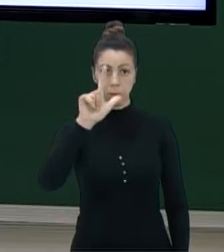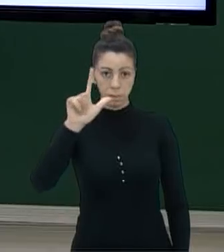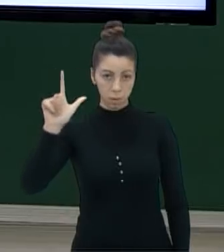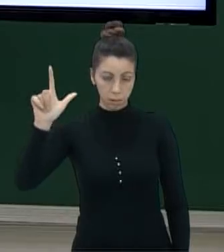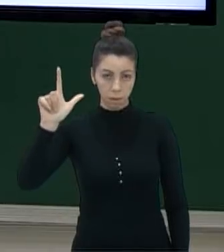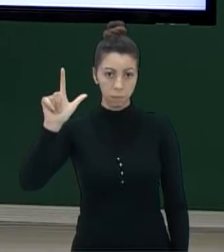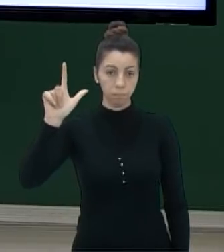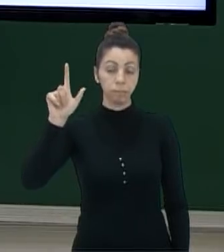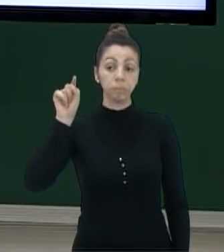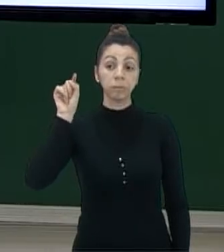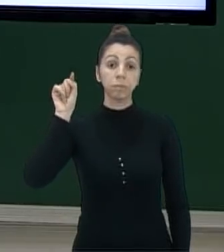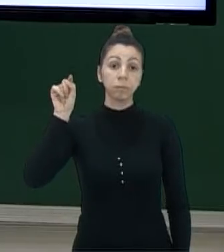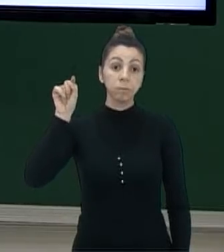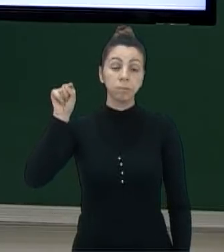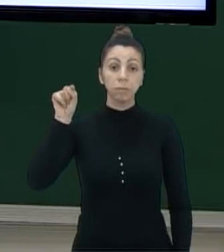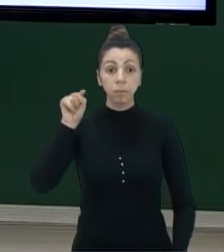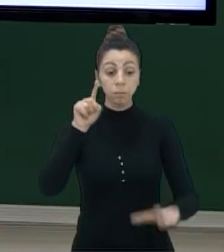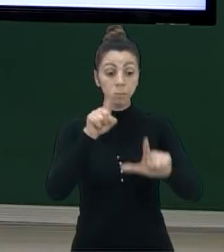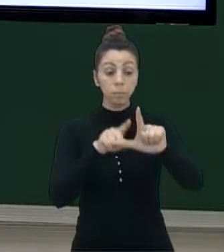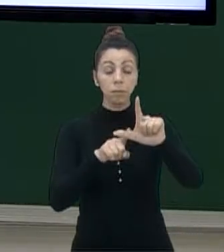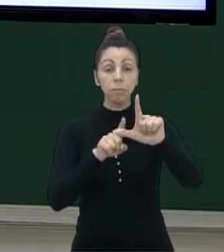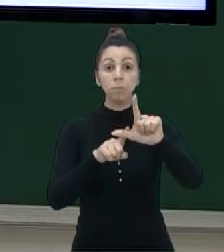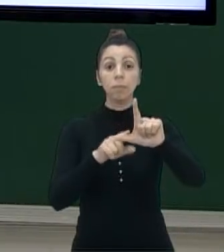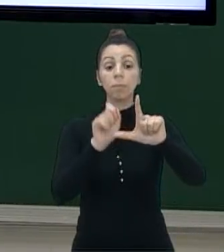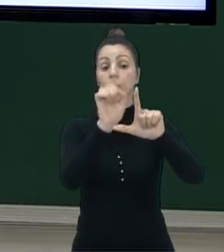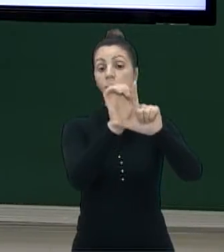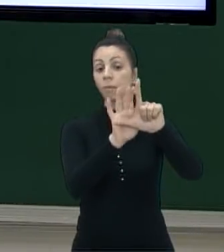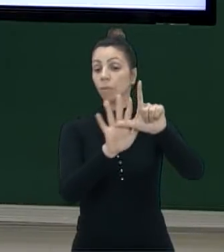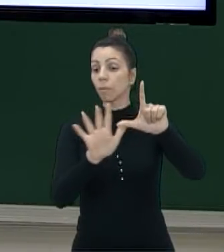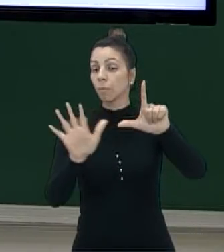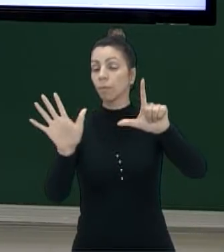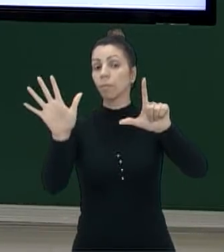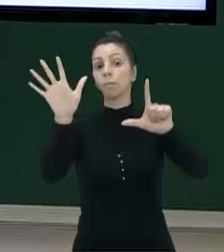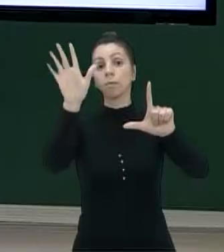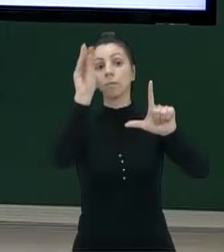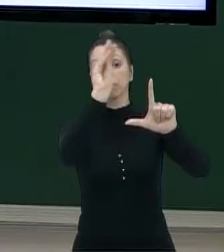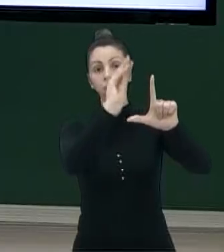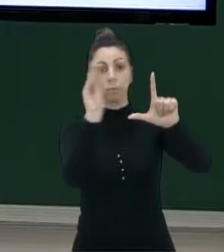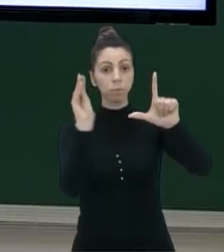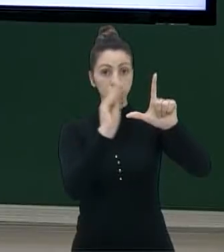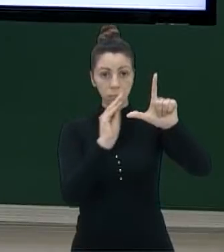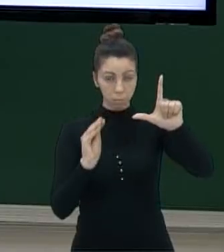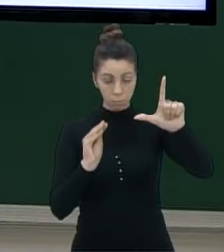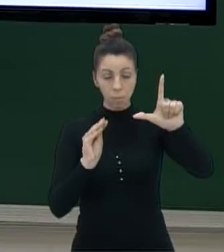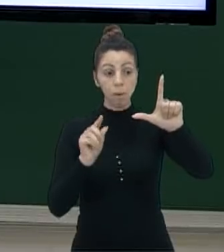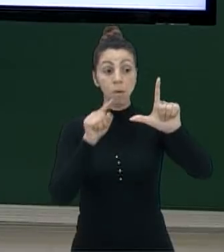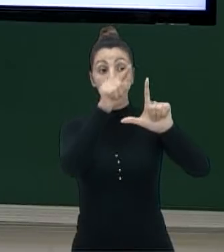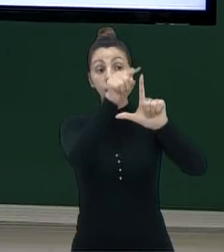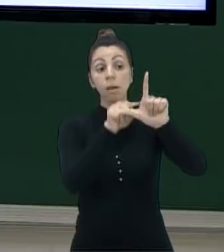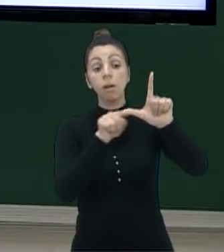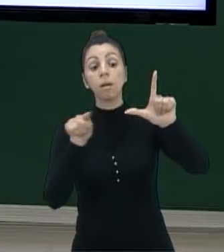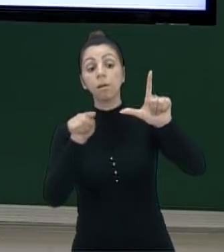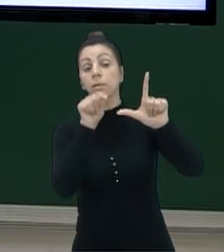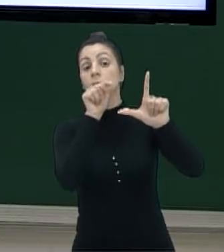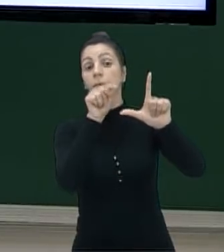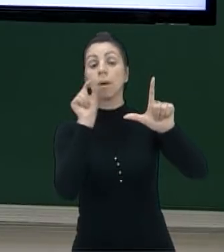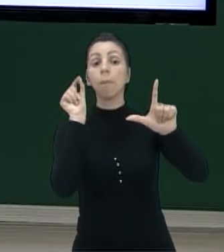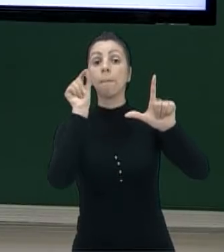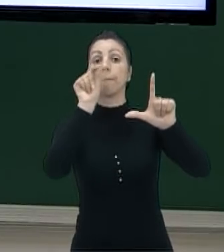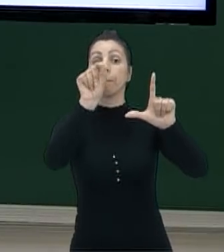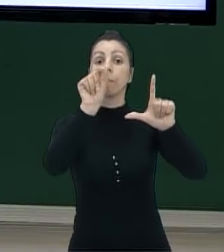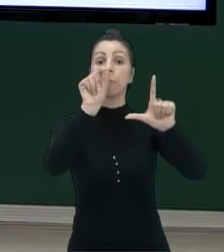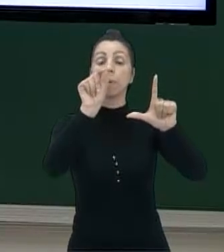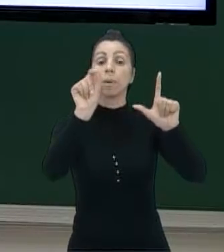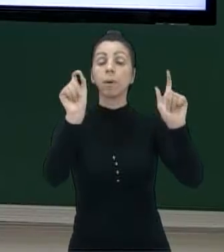pontos que ele passa, eles estão distribuídos no plano cartesiano. Nesse plano cartesiano, qual é o ponto